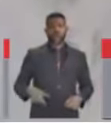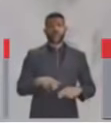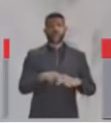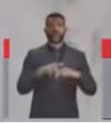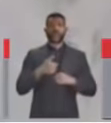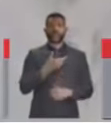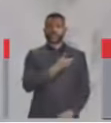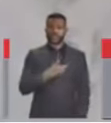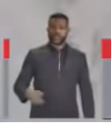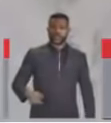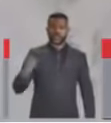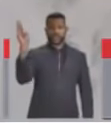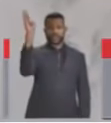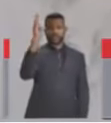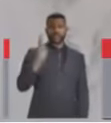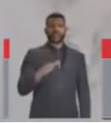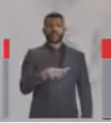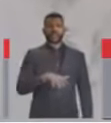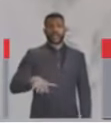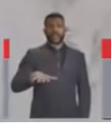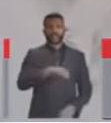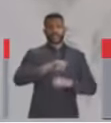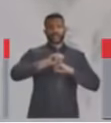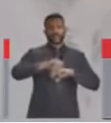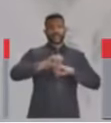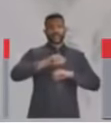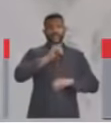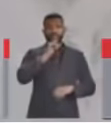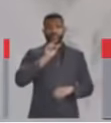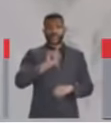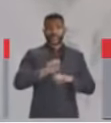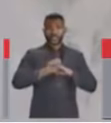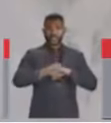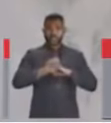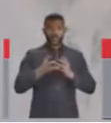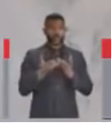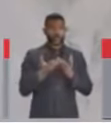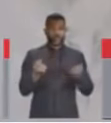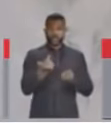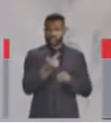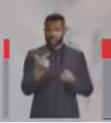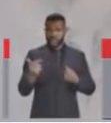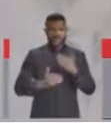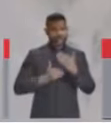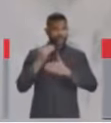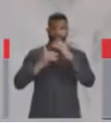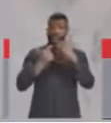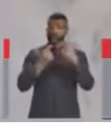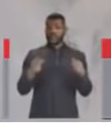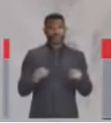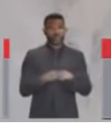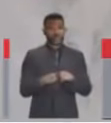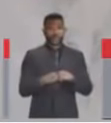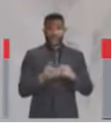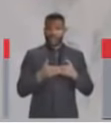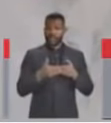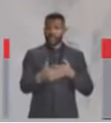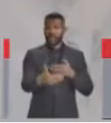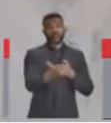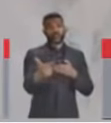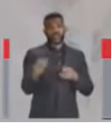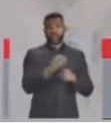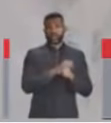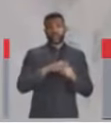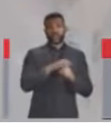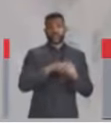presidência da república na área a educação Porque sem educação de qualidade não tem desenvolvimento o tem avanço